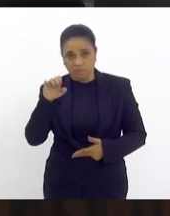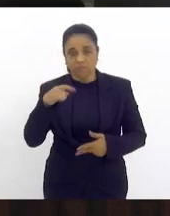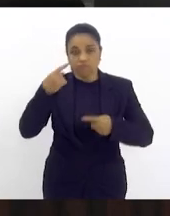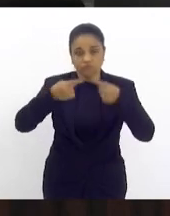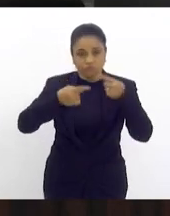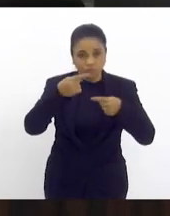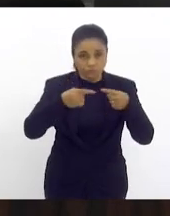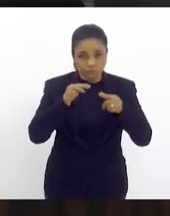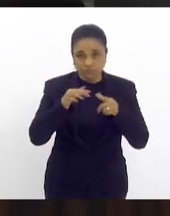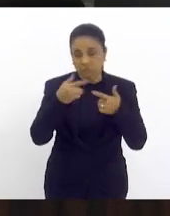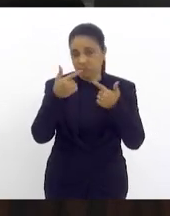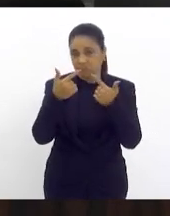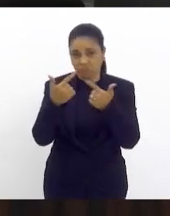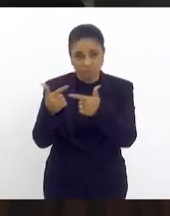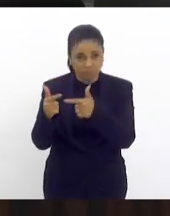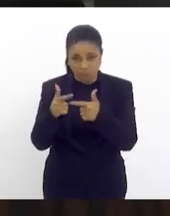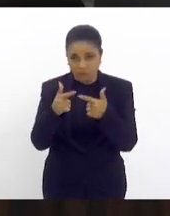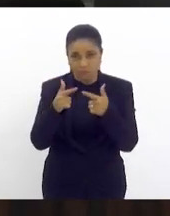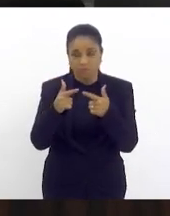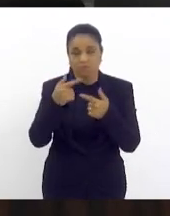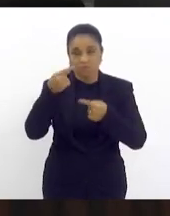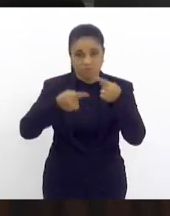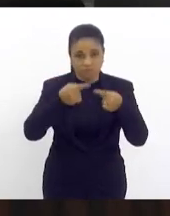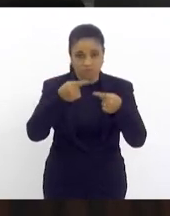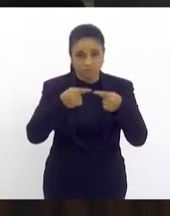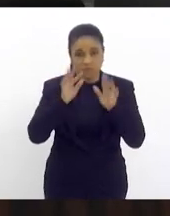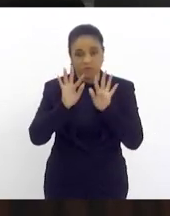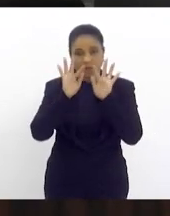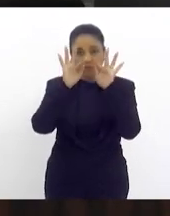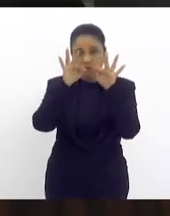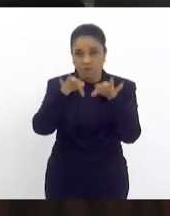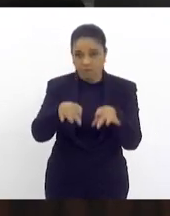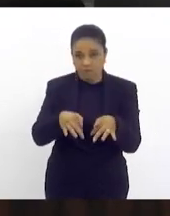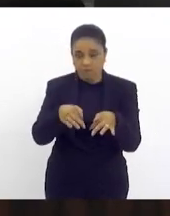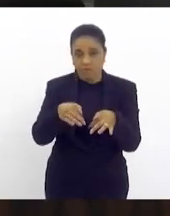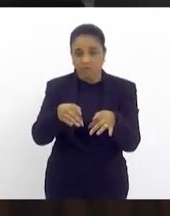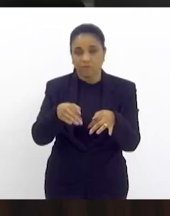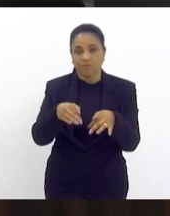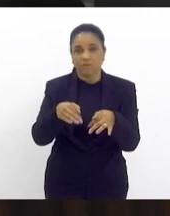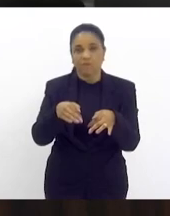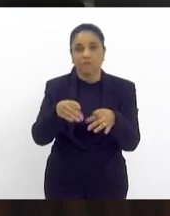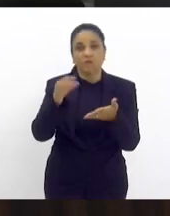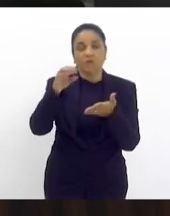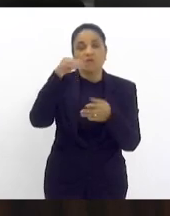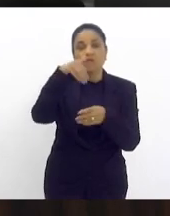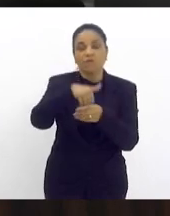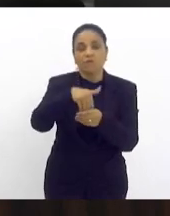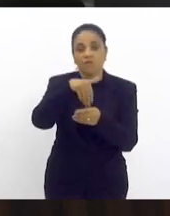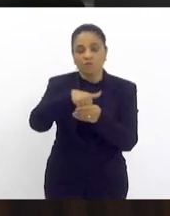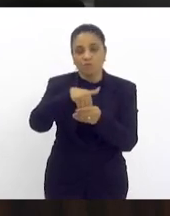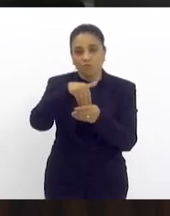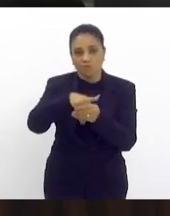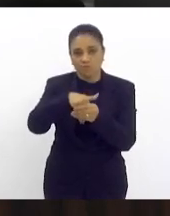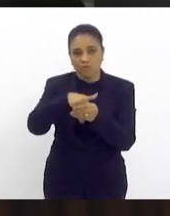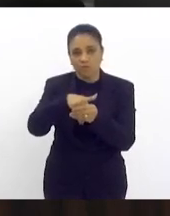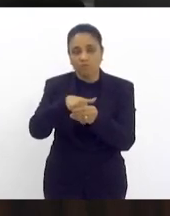não havendo com Quem Queira discutir encerrar discussão em votação